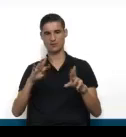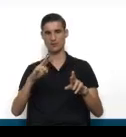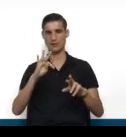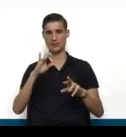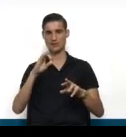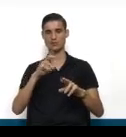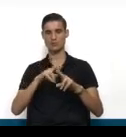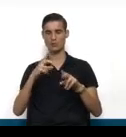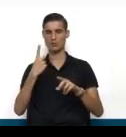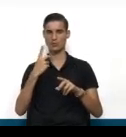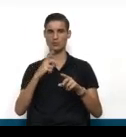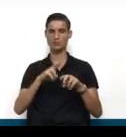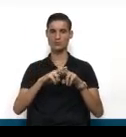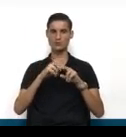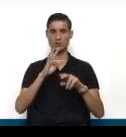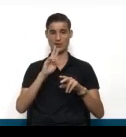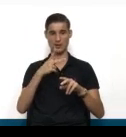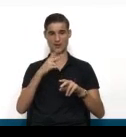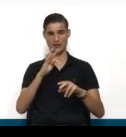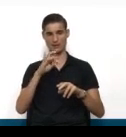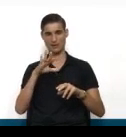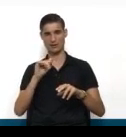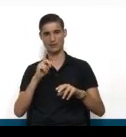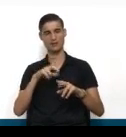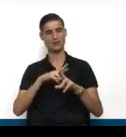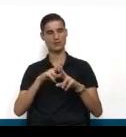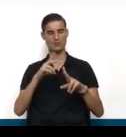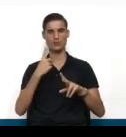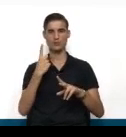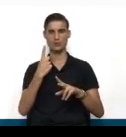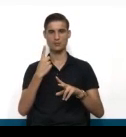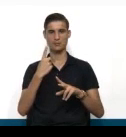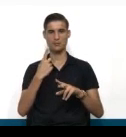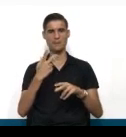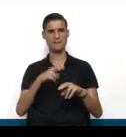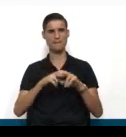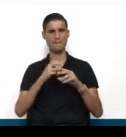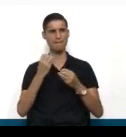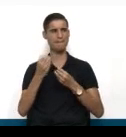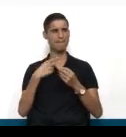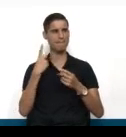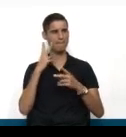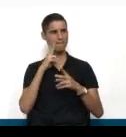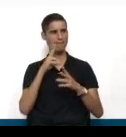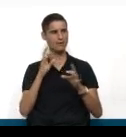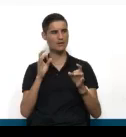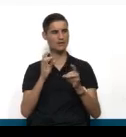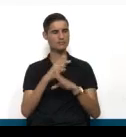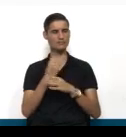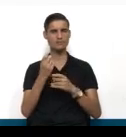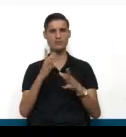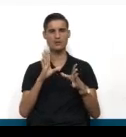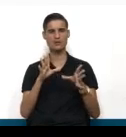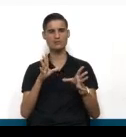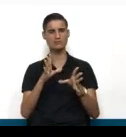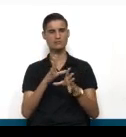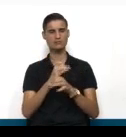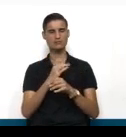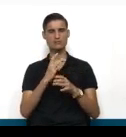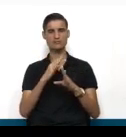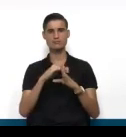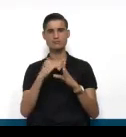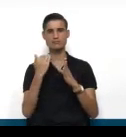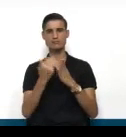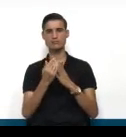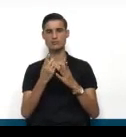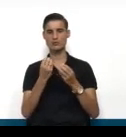Ou seja, né, esse h de θ vai ser igual a 1. E aí, né, qual que é a solução, então,